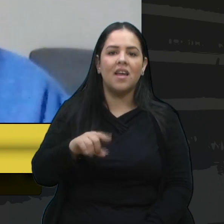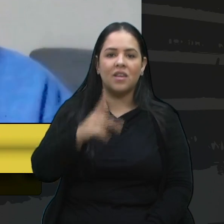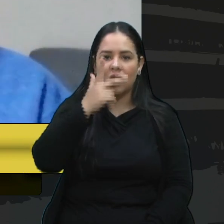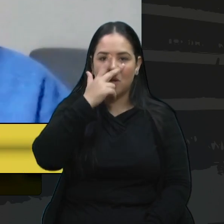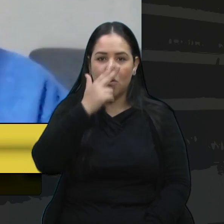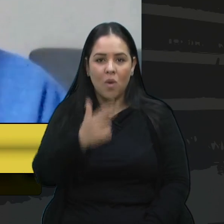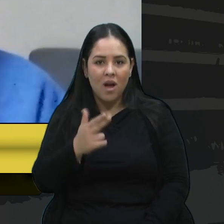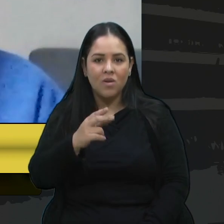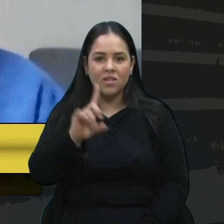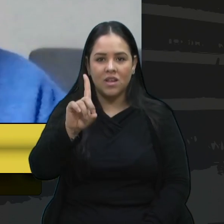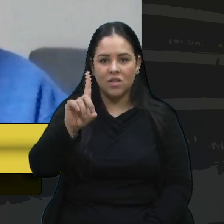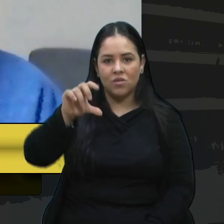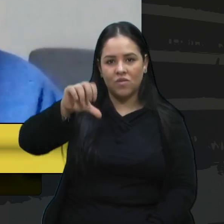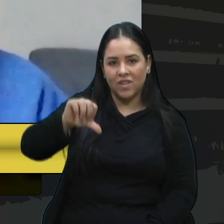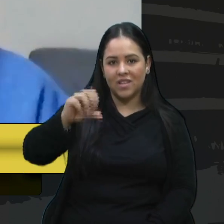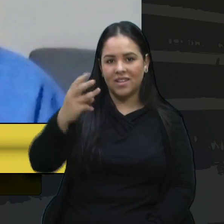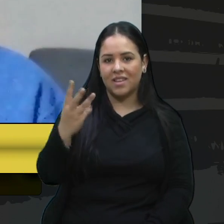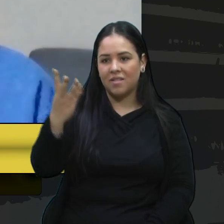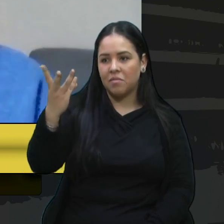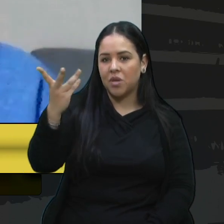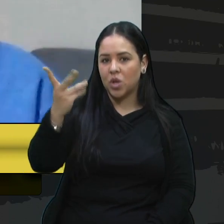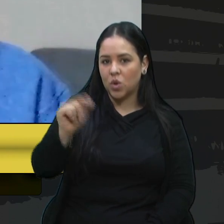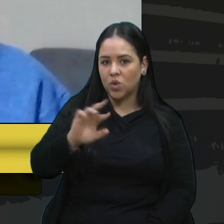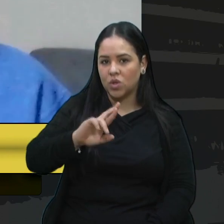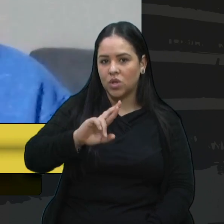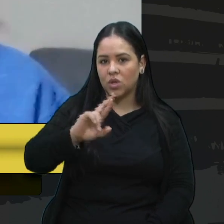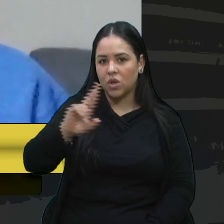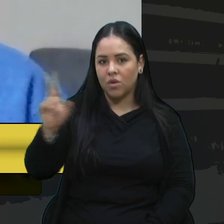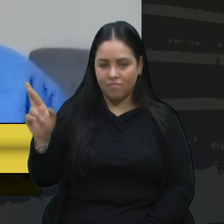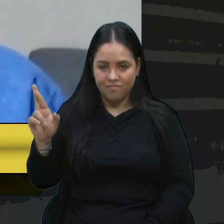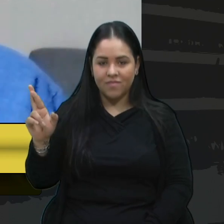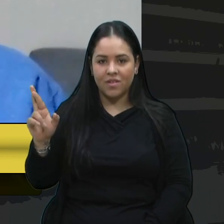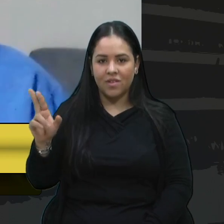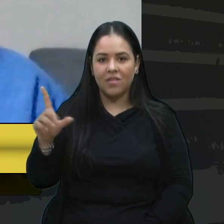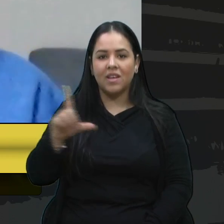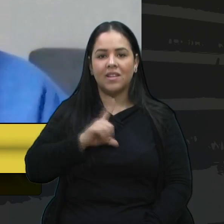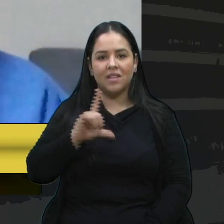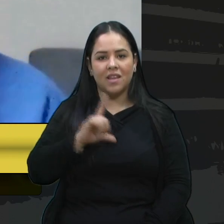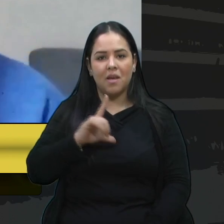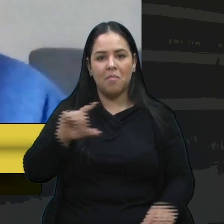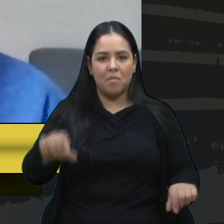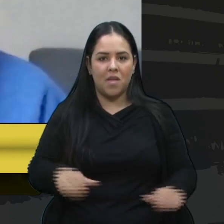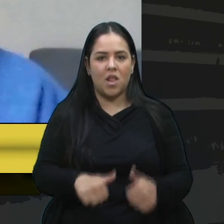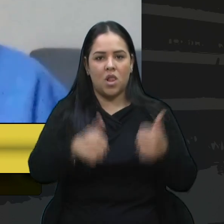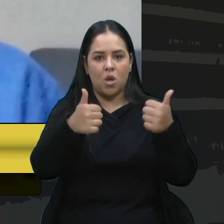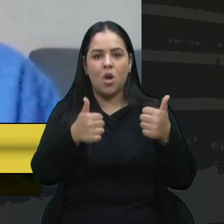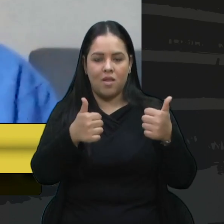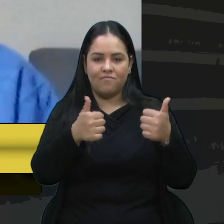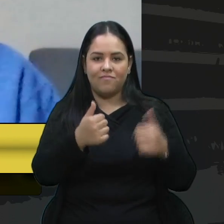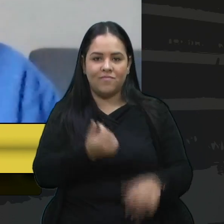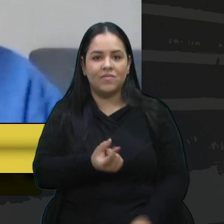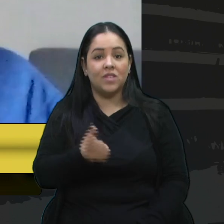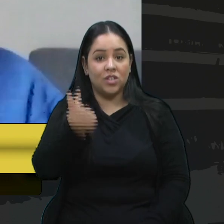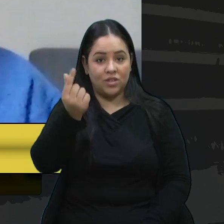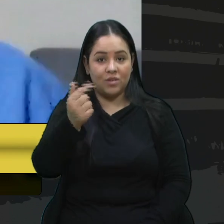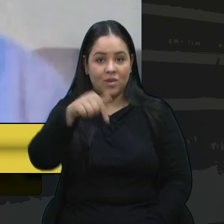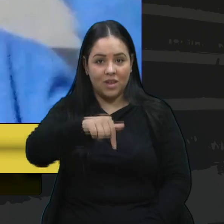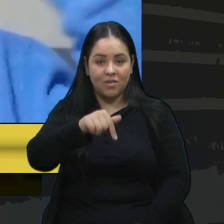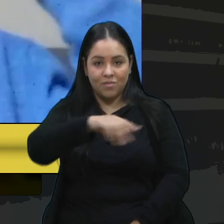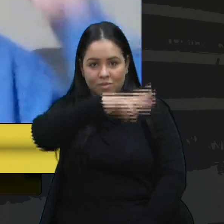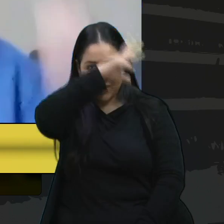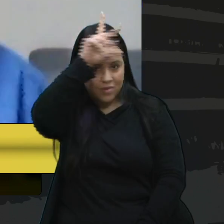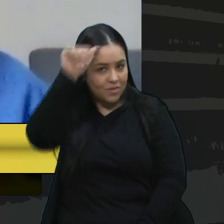193 milhões de reais serão injetados na nossa economia local. Então, mais uma vez,